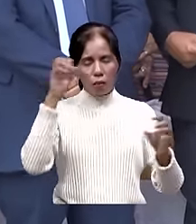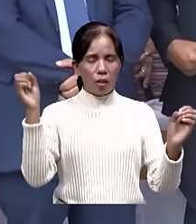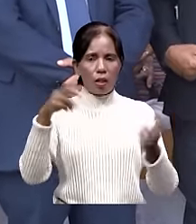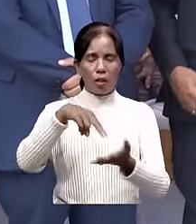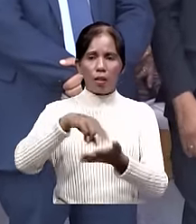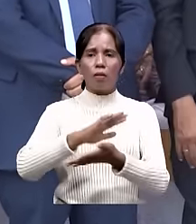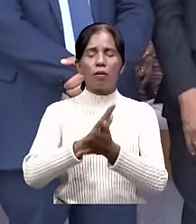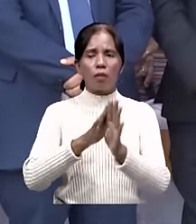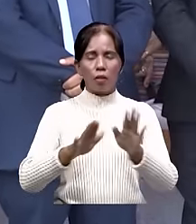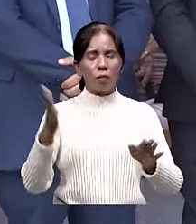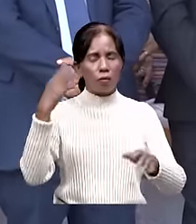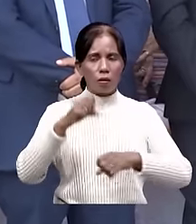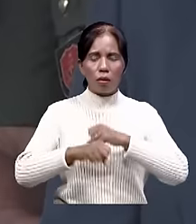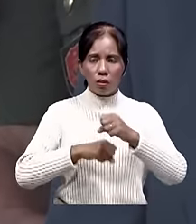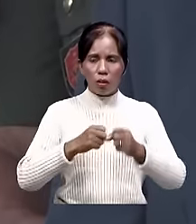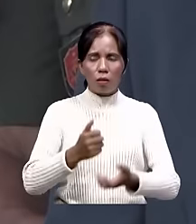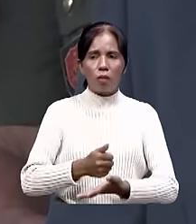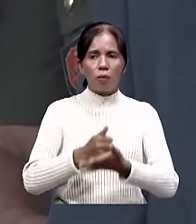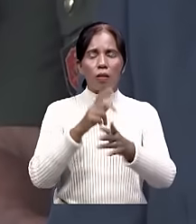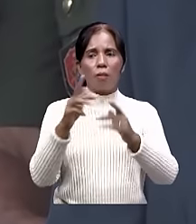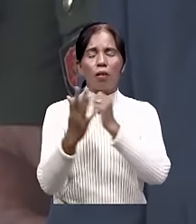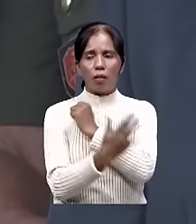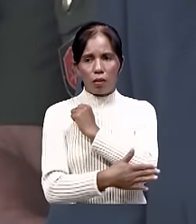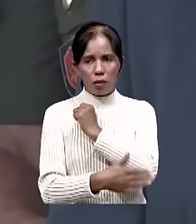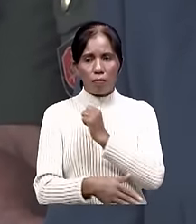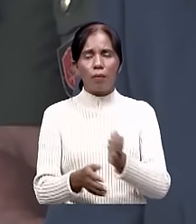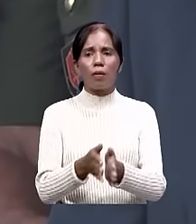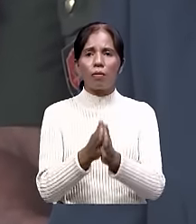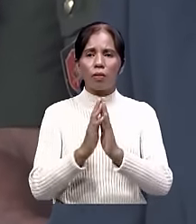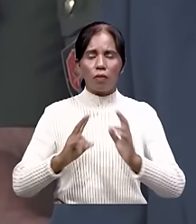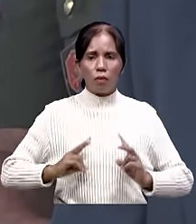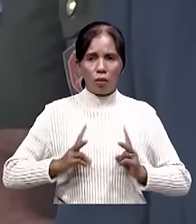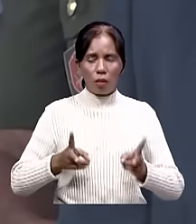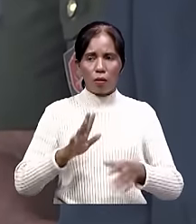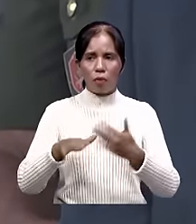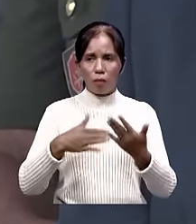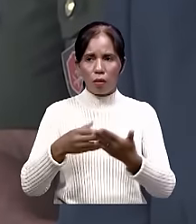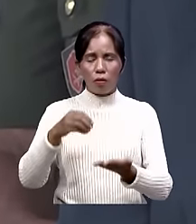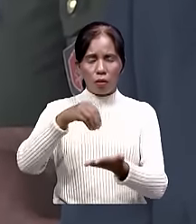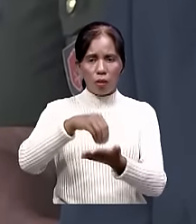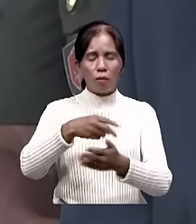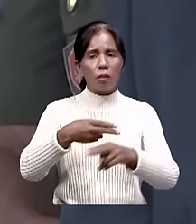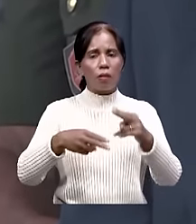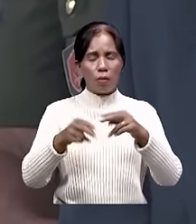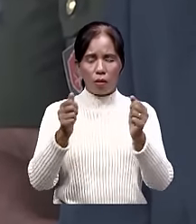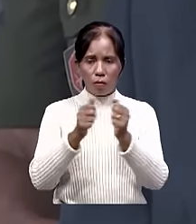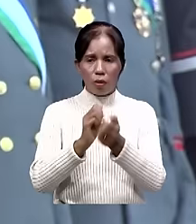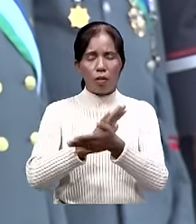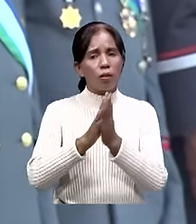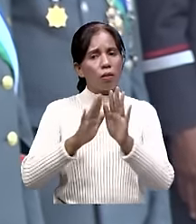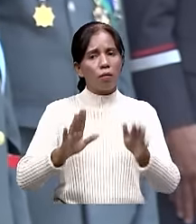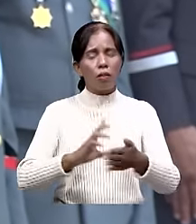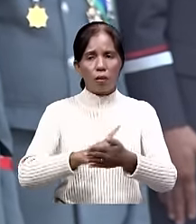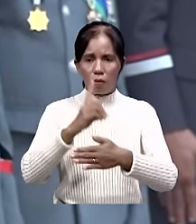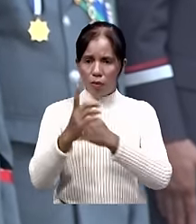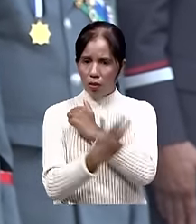uluk tiru samutu kodi liberta povo no nasaun. Somoto husuba veteranus sira atau tau limang hamutu kria unidade hori desenvolve raine